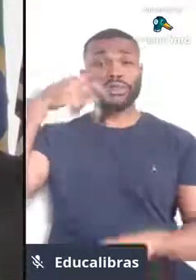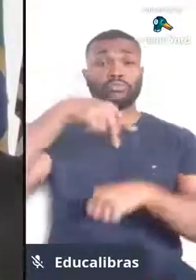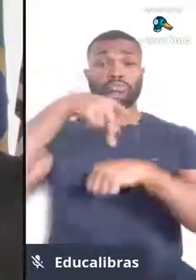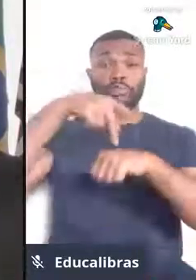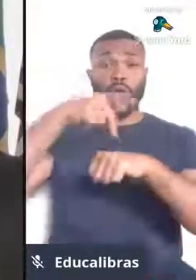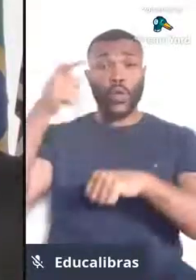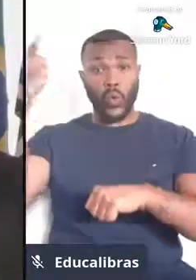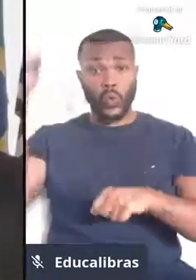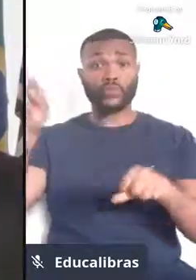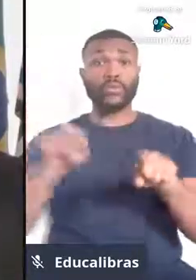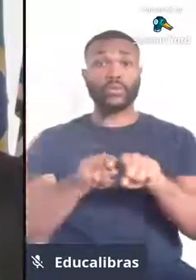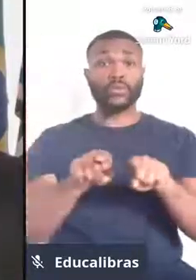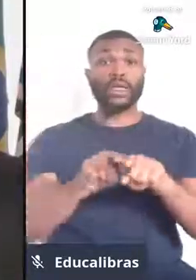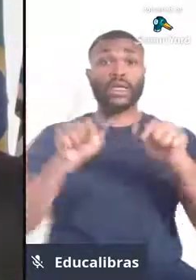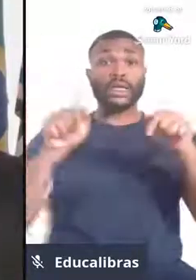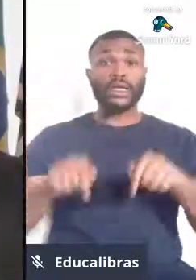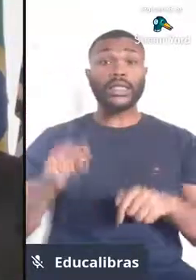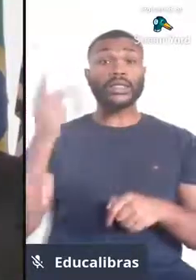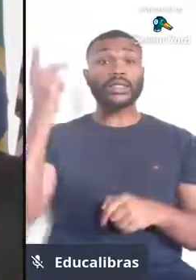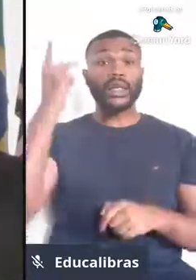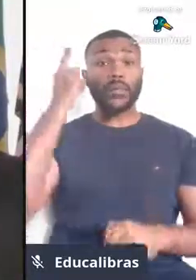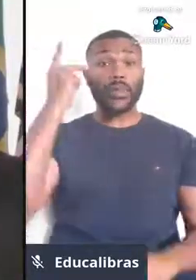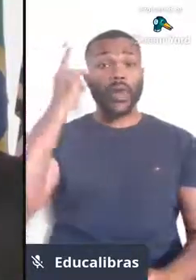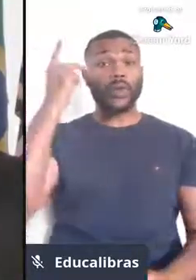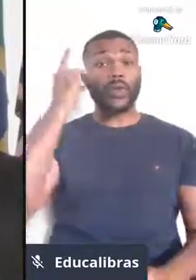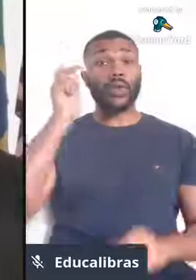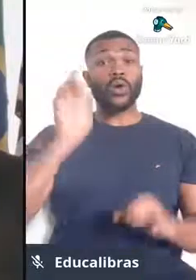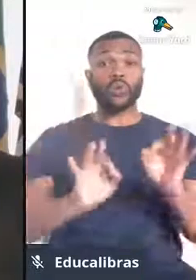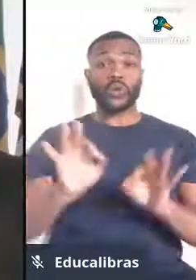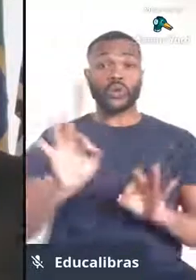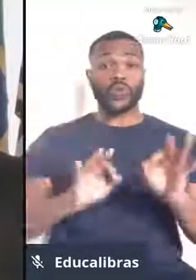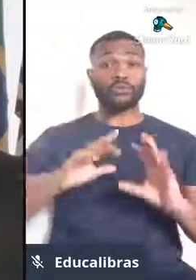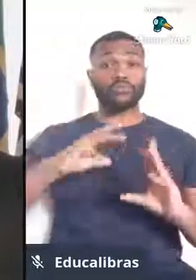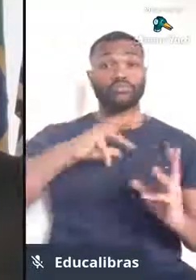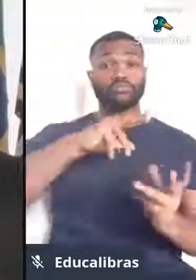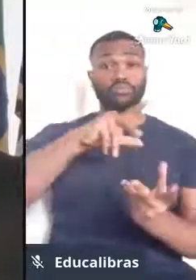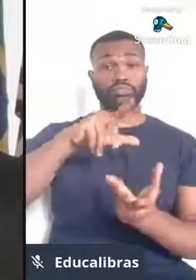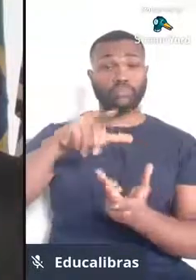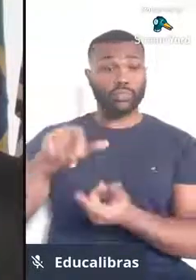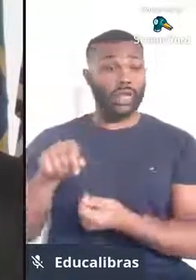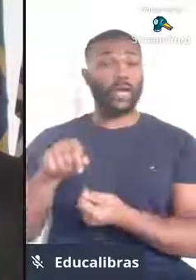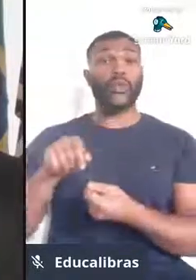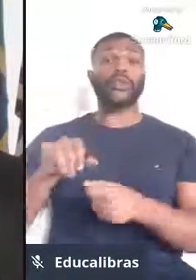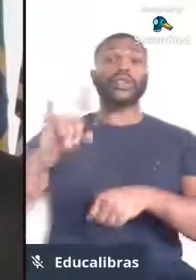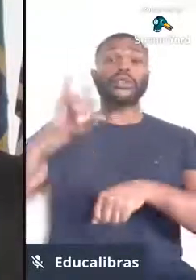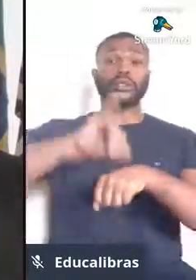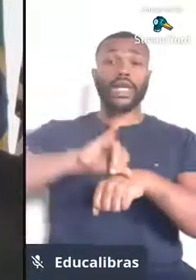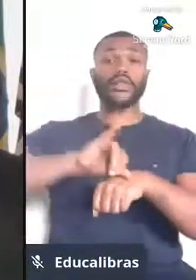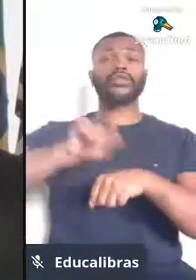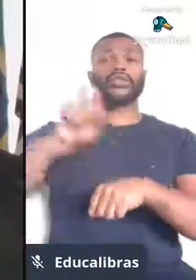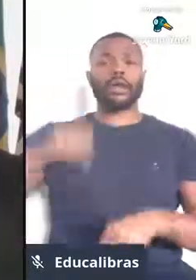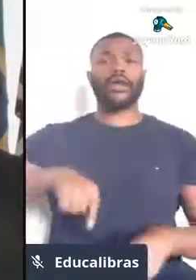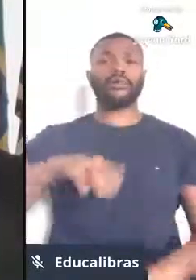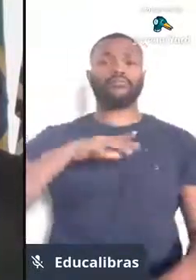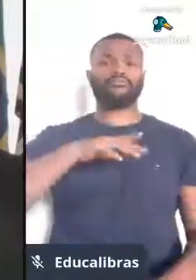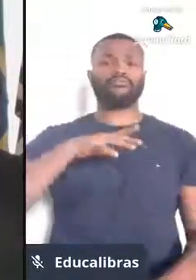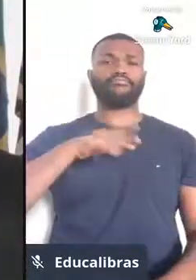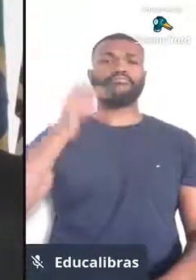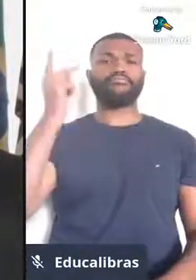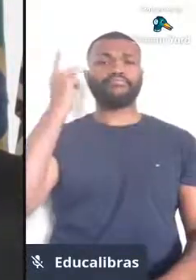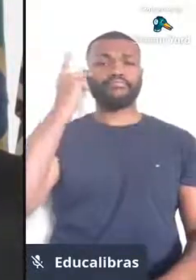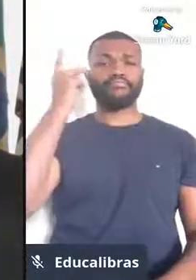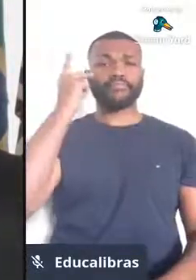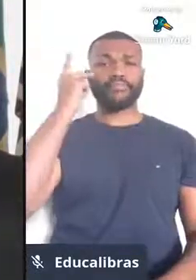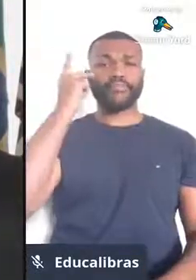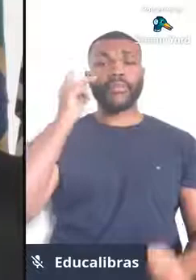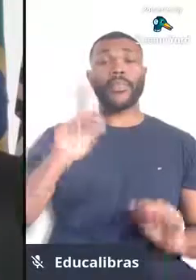em São Paulo projetos internacionais que a sede seja a cidade de São Paulo. Tá? Lembrando que o